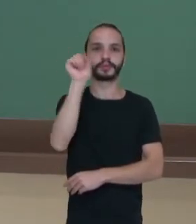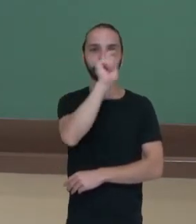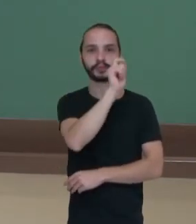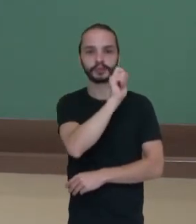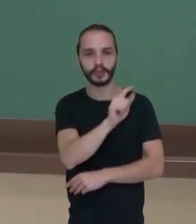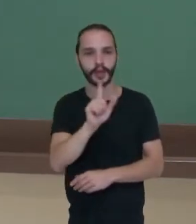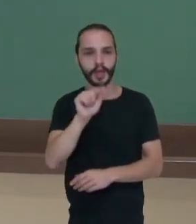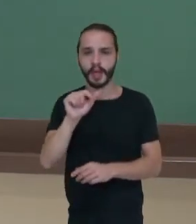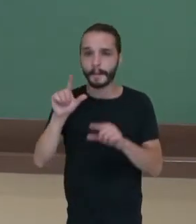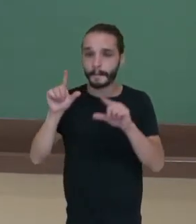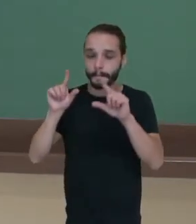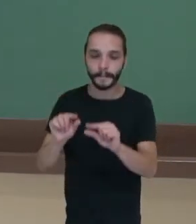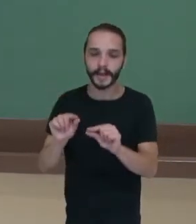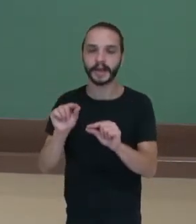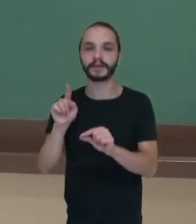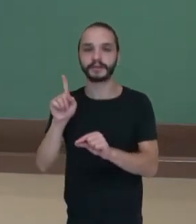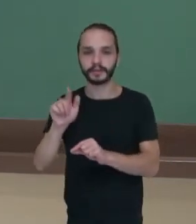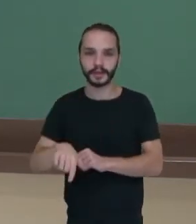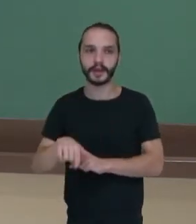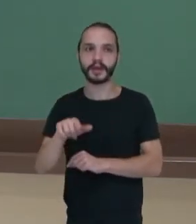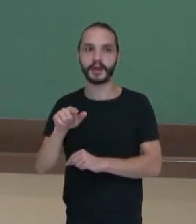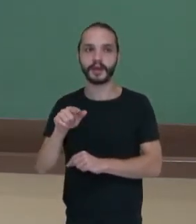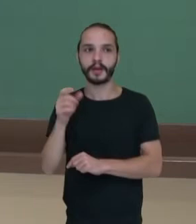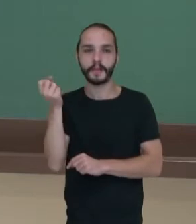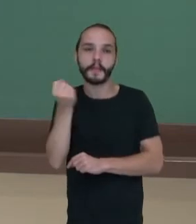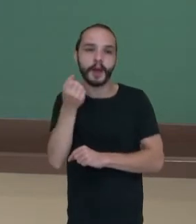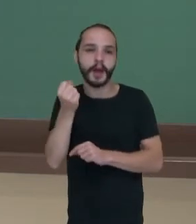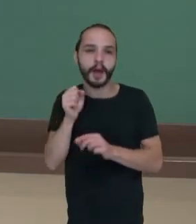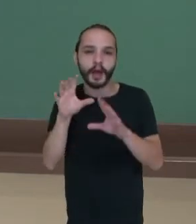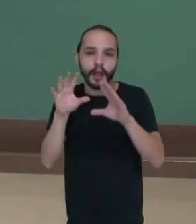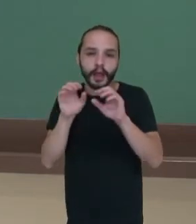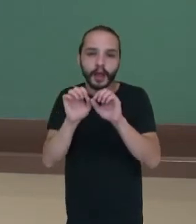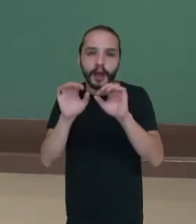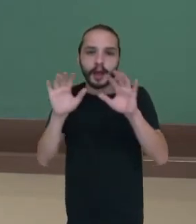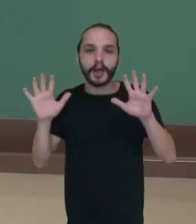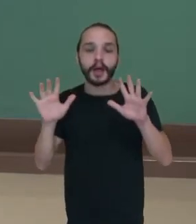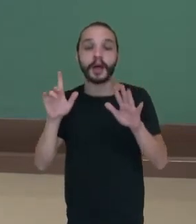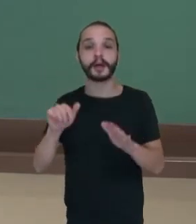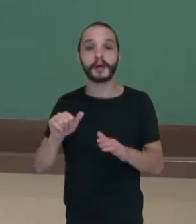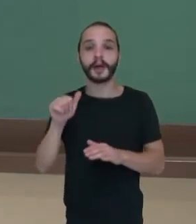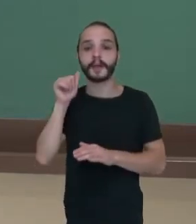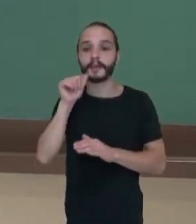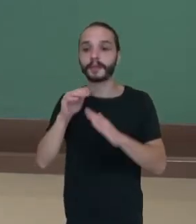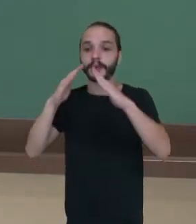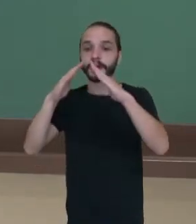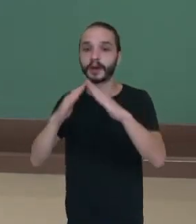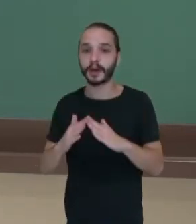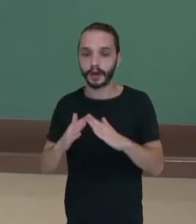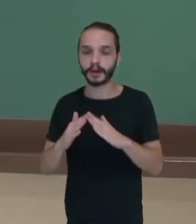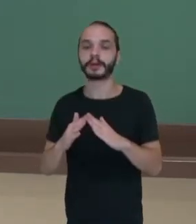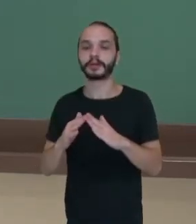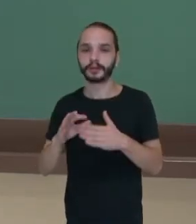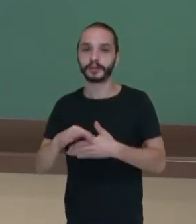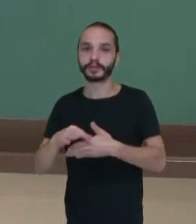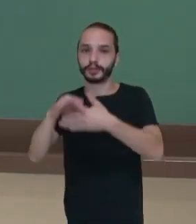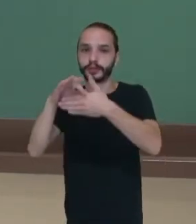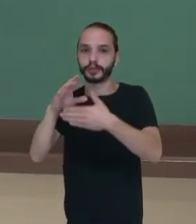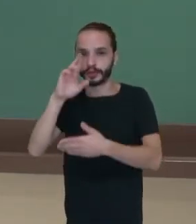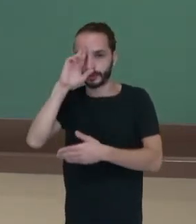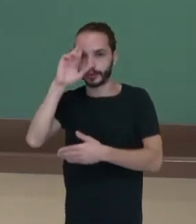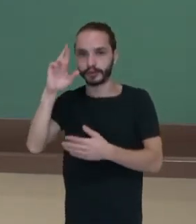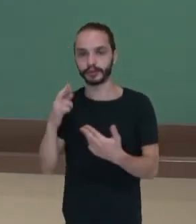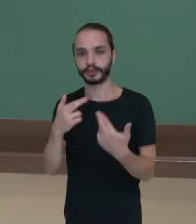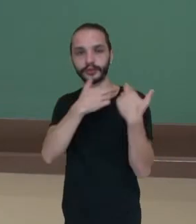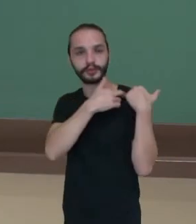os menores, né, nesse percentual de lares chefiados por mulheres, certo? Então, a característica